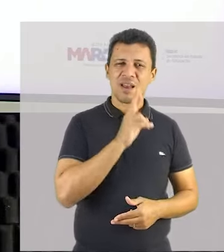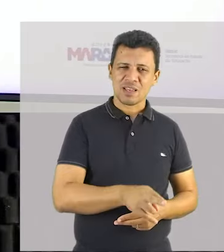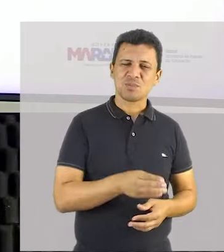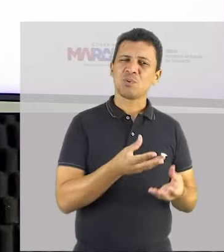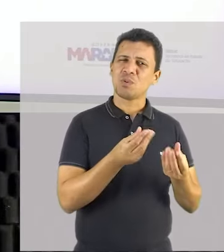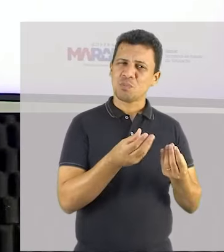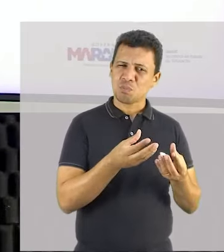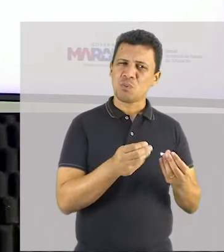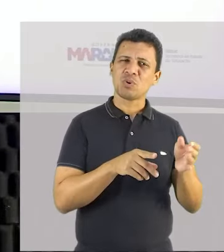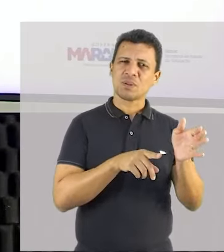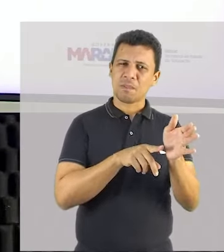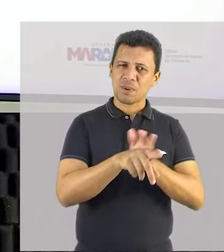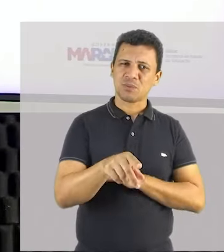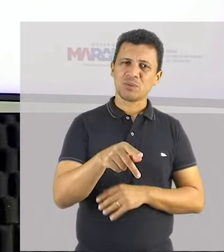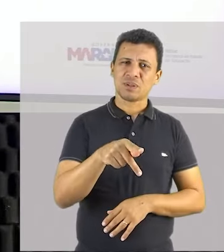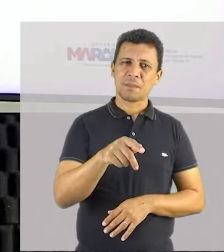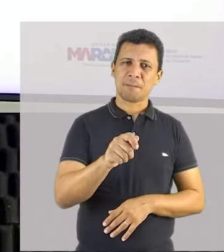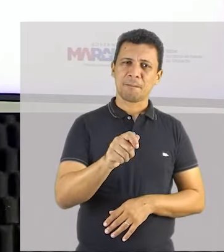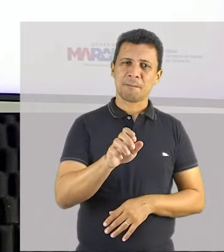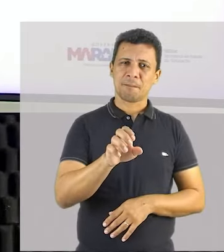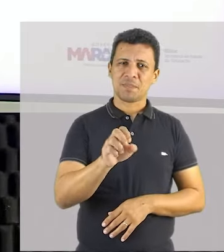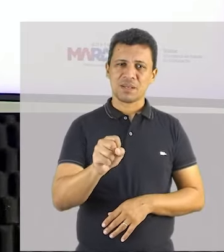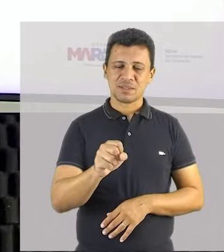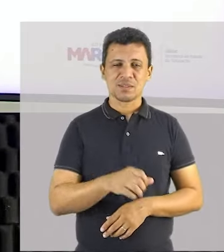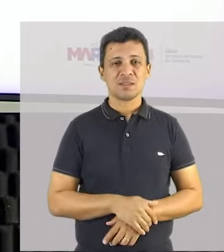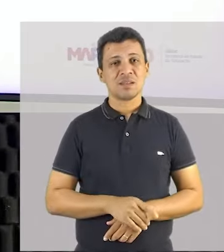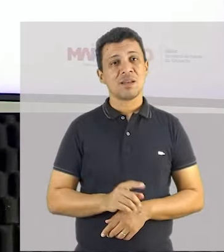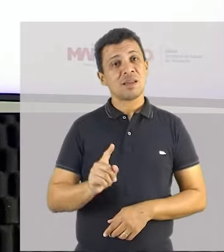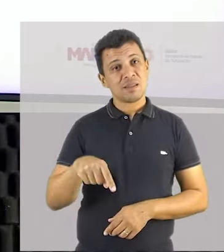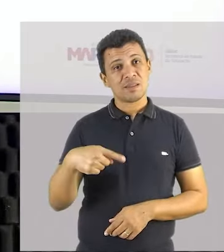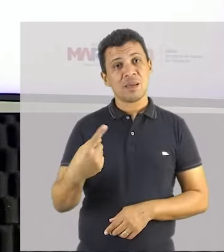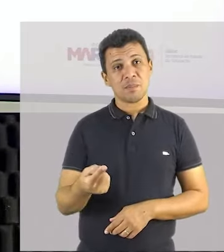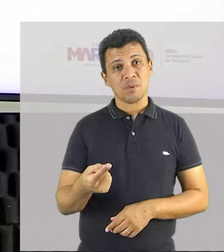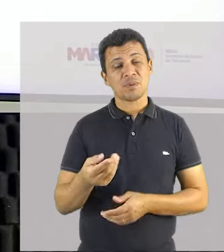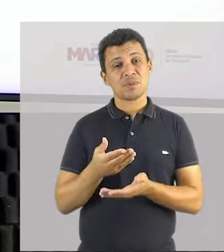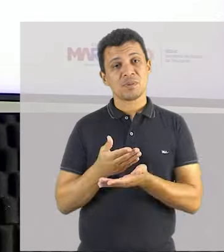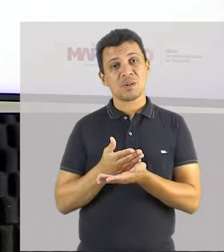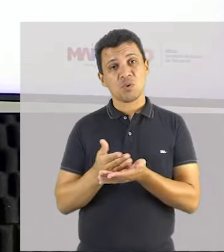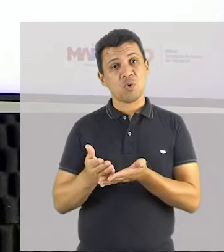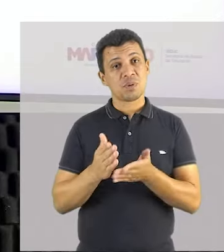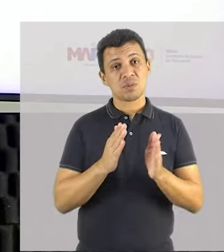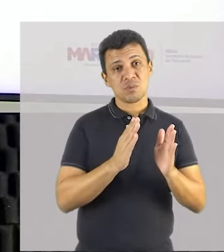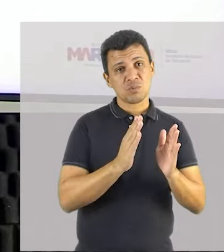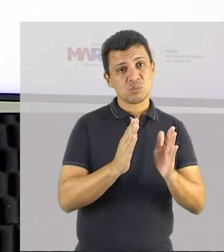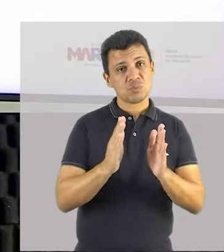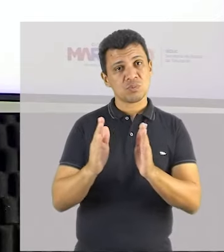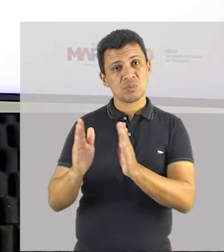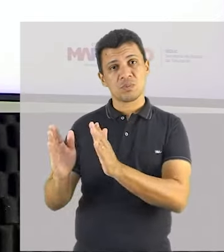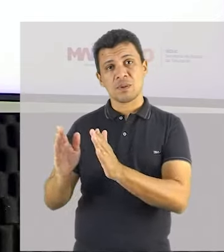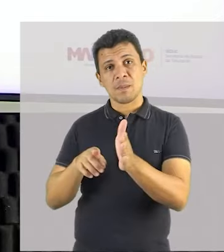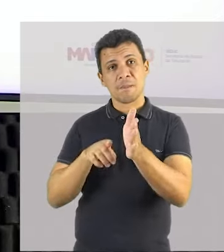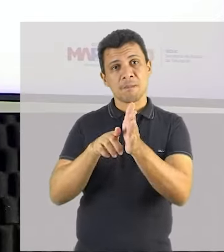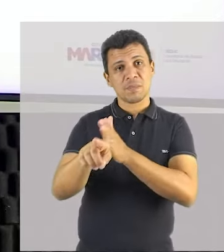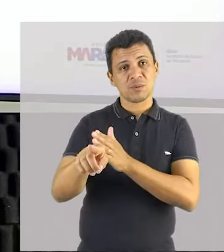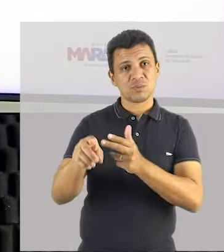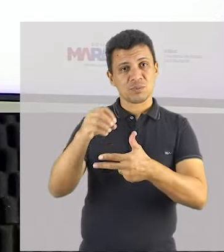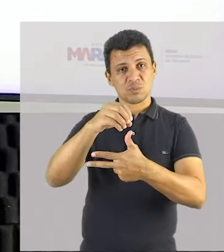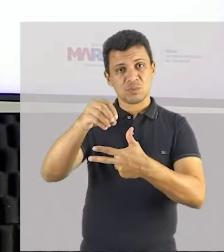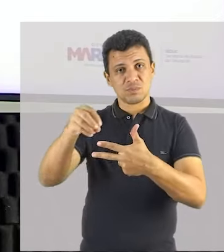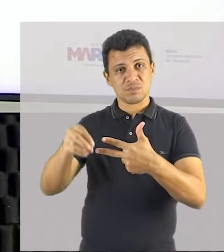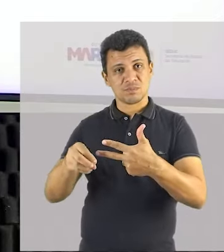dos do pais eh depois a gente começou numa sequência de questões do Enem